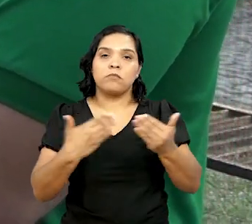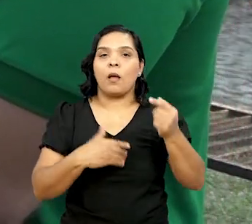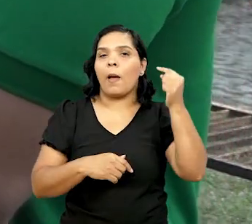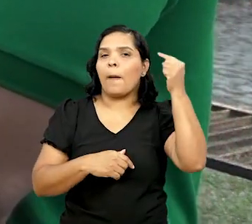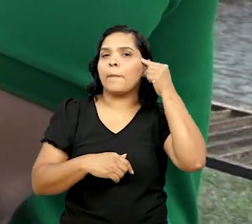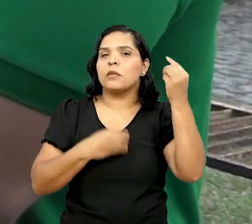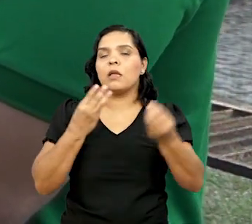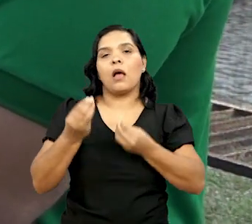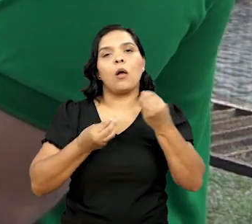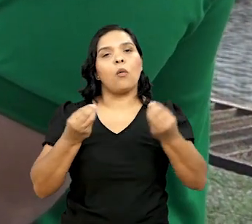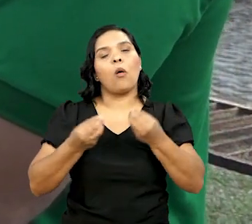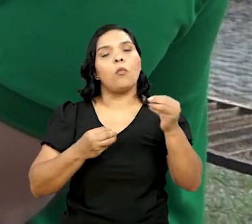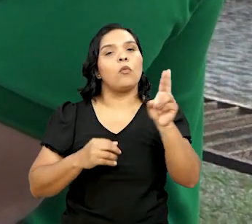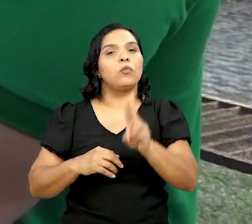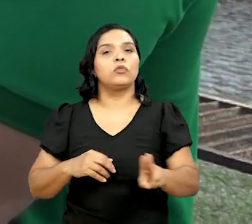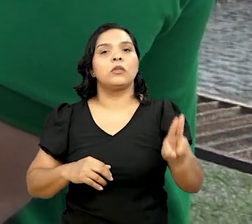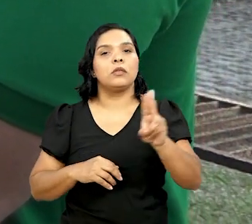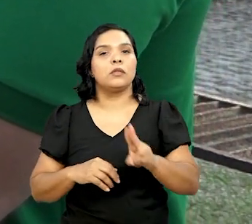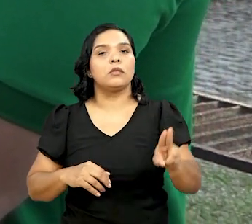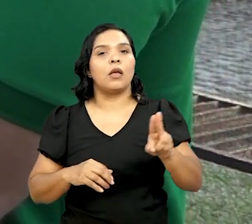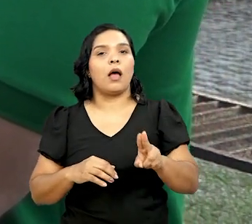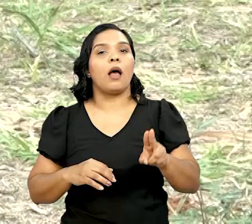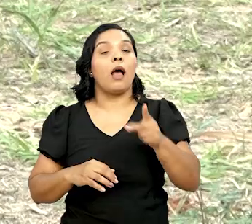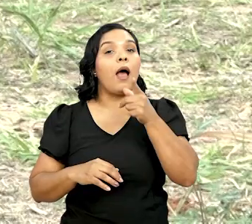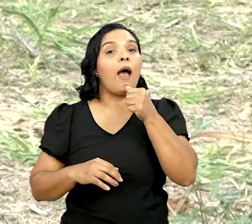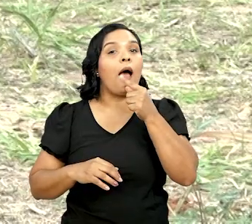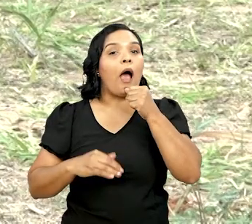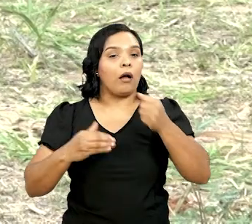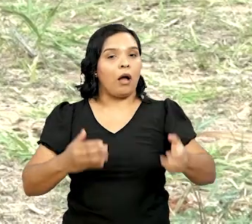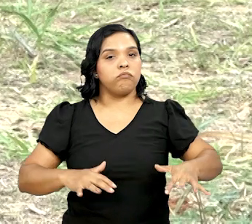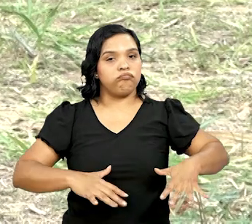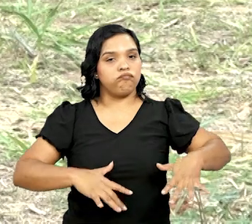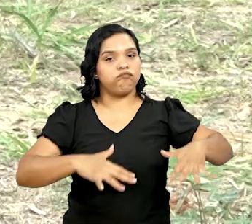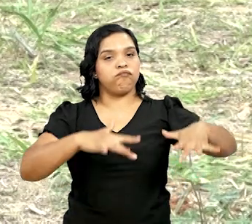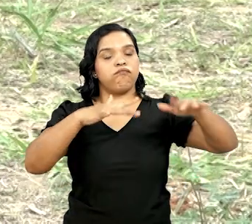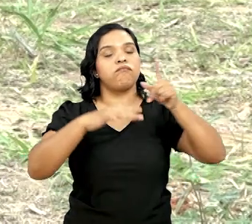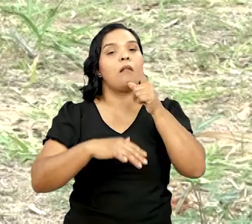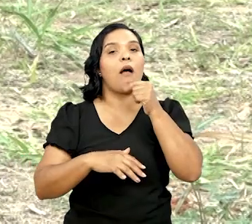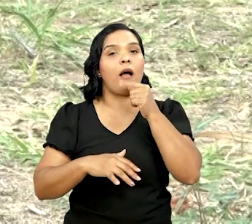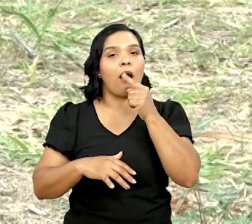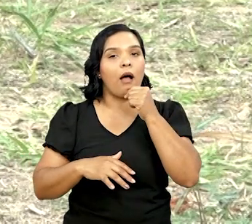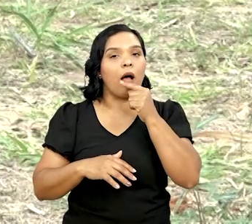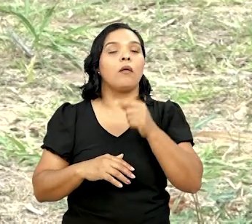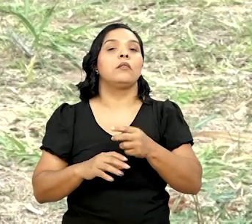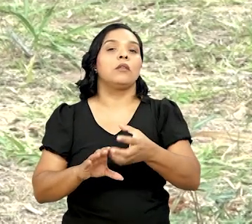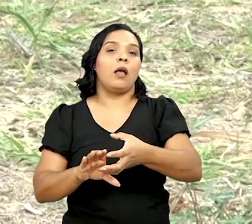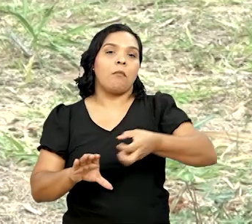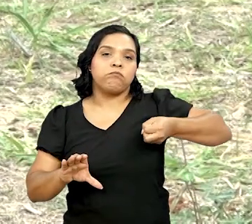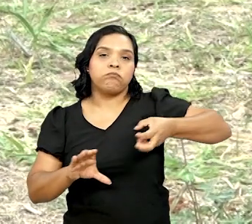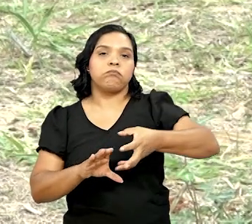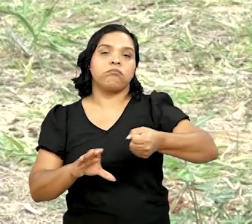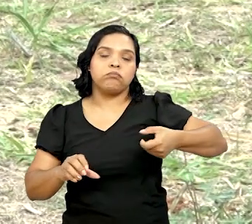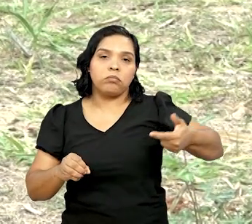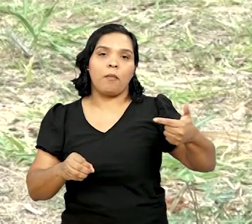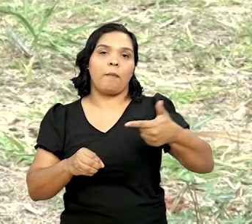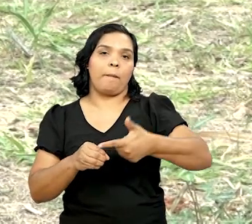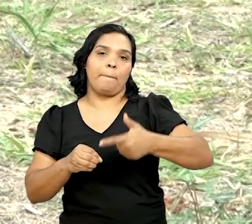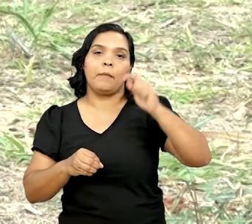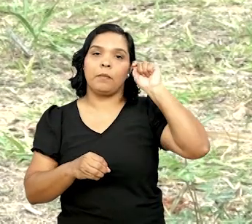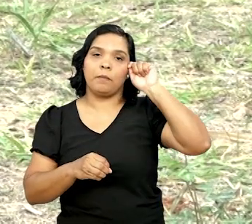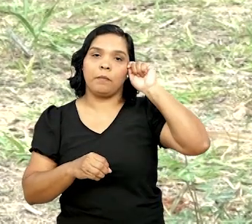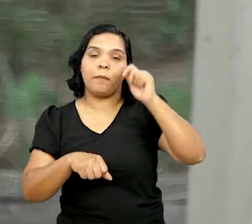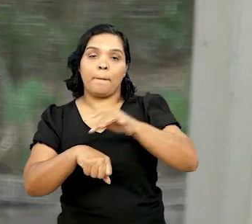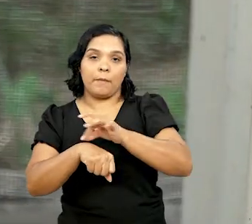UFERSA começaram a pensar em maneiras de utilizar esse grande volume de água produzida nos campos de extração de